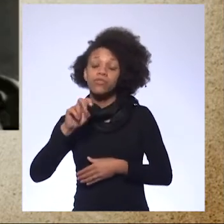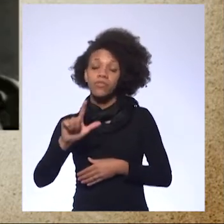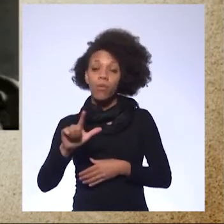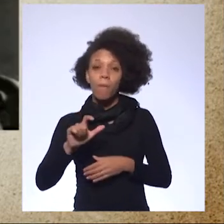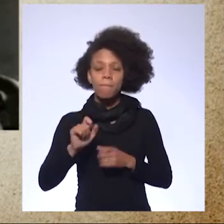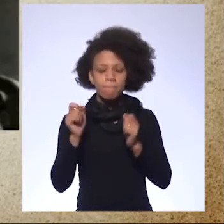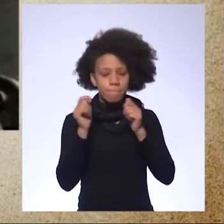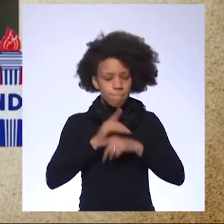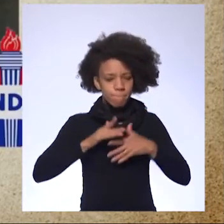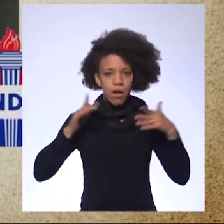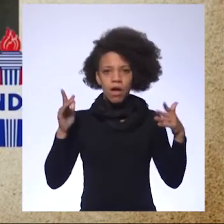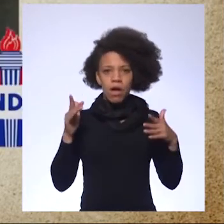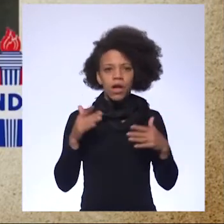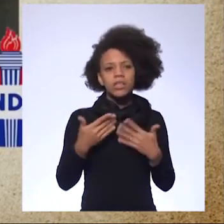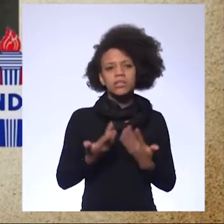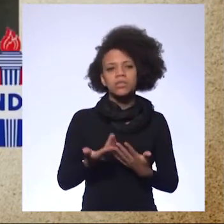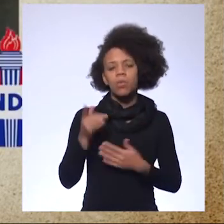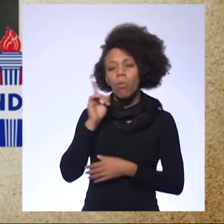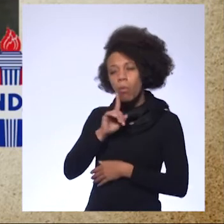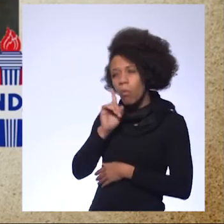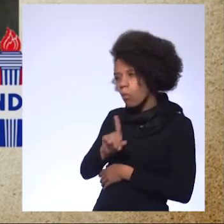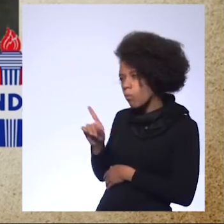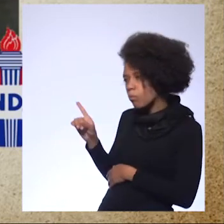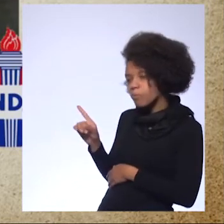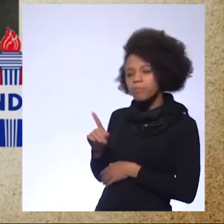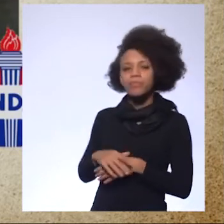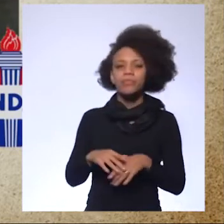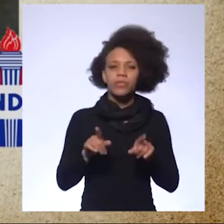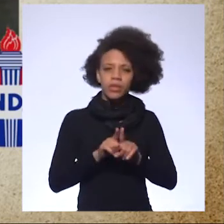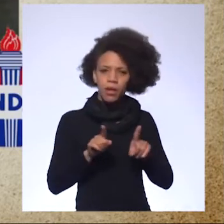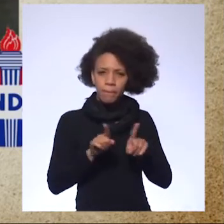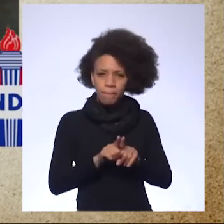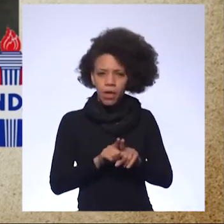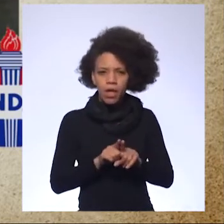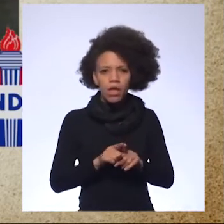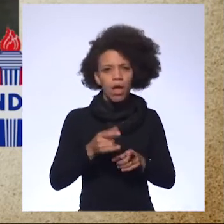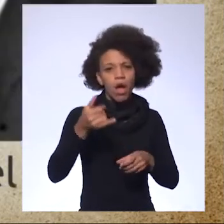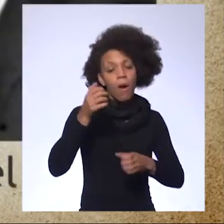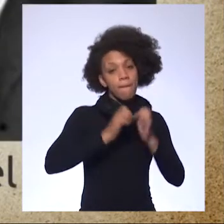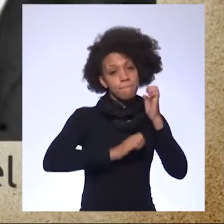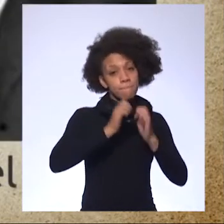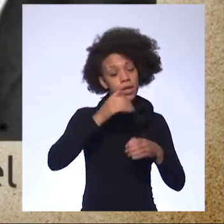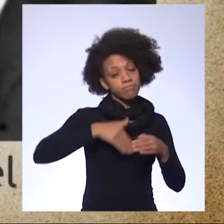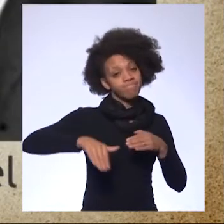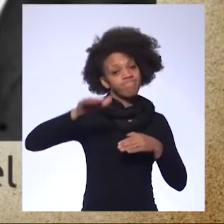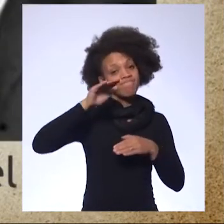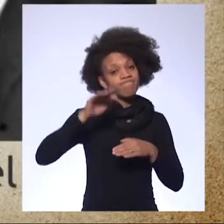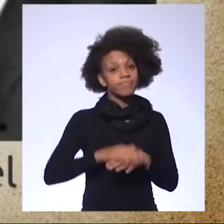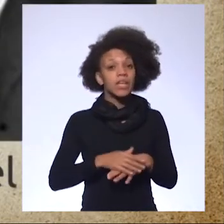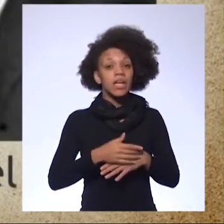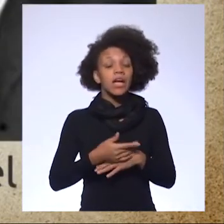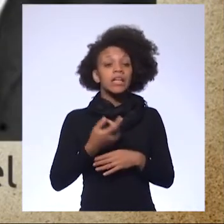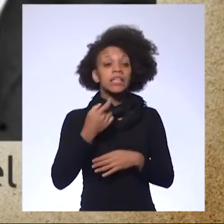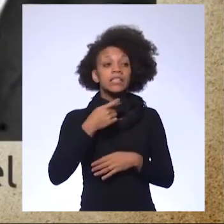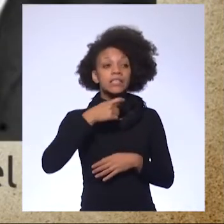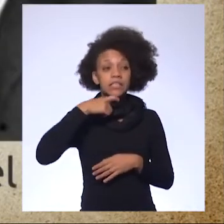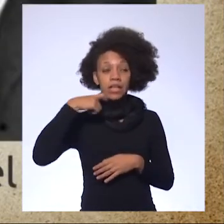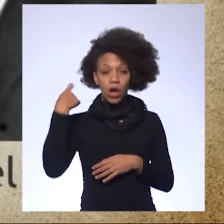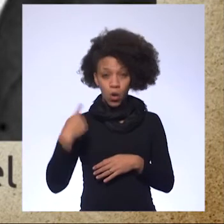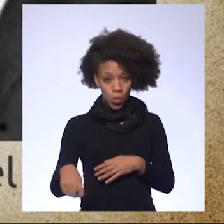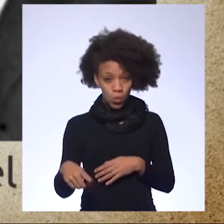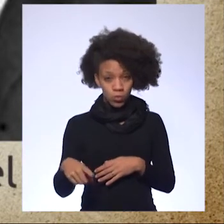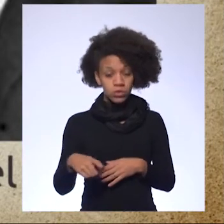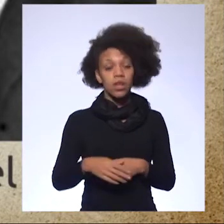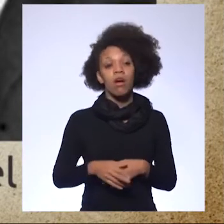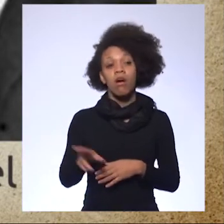Rockefeller, magnata da Standard Oil, maior empresa de petróleo que já existiu. Na Rússia, os irmãos Nobel, que dão o